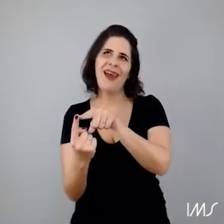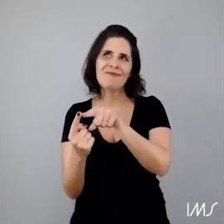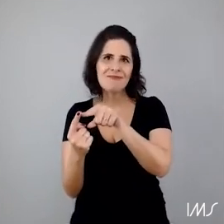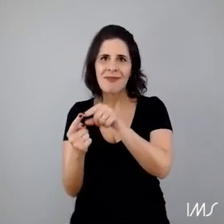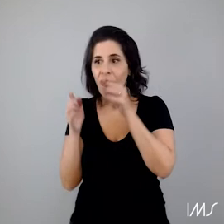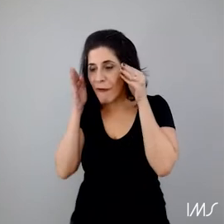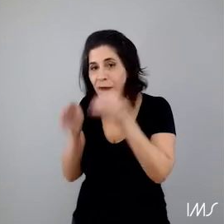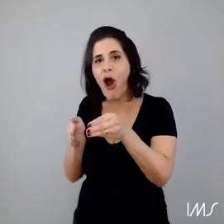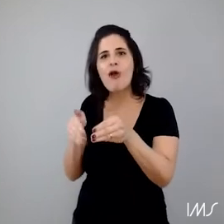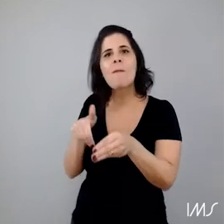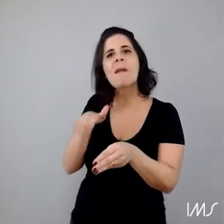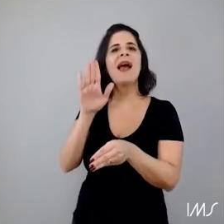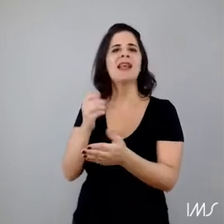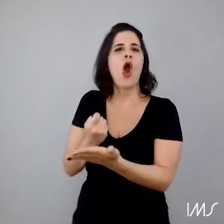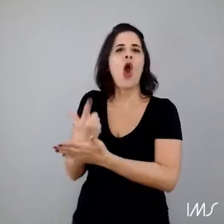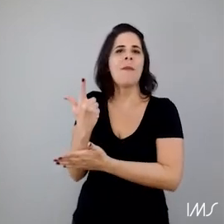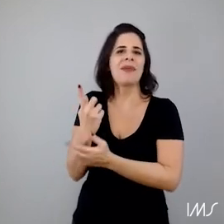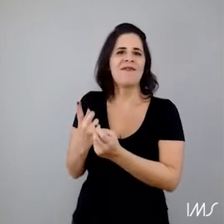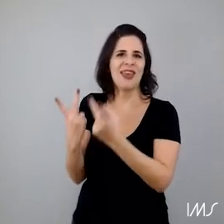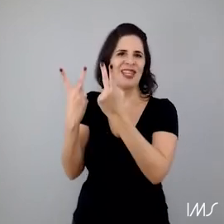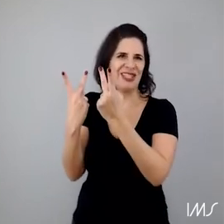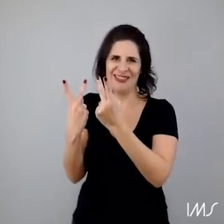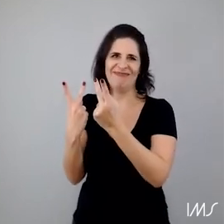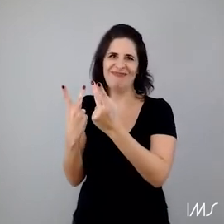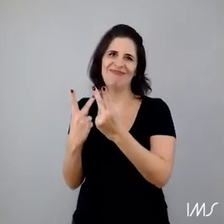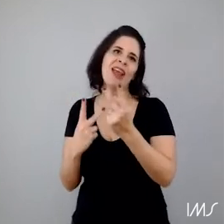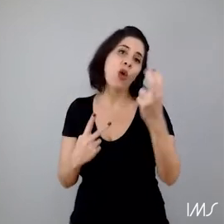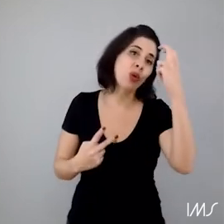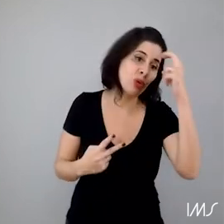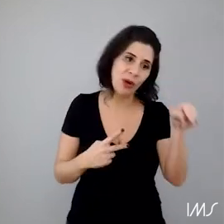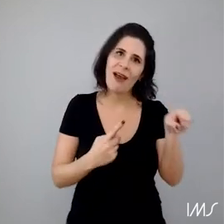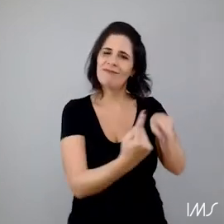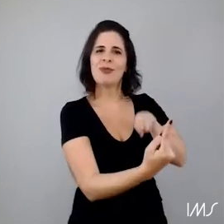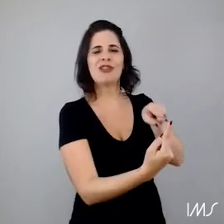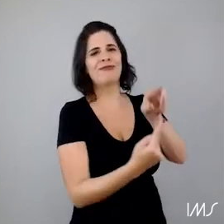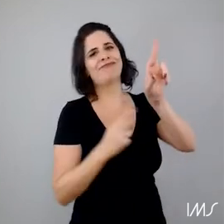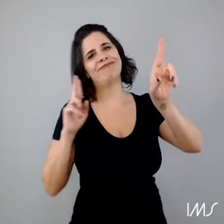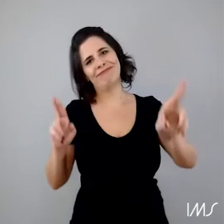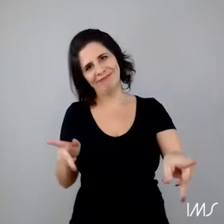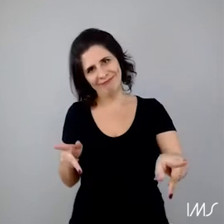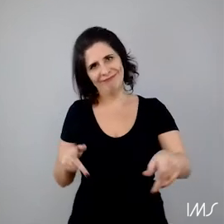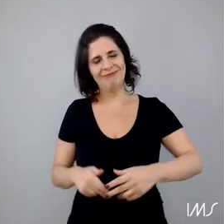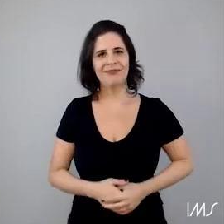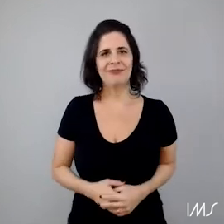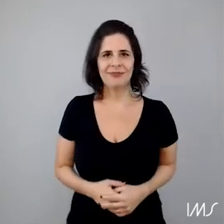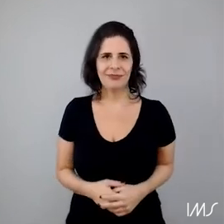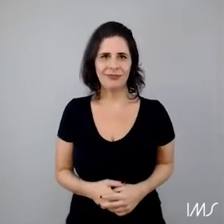atividade mais voltada ao consumo do que propriamente à cultura.